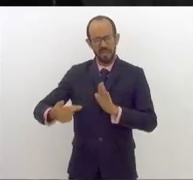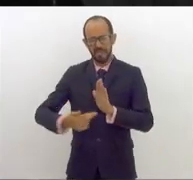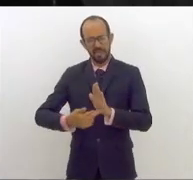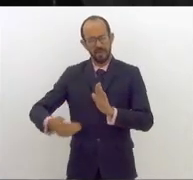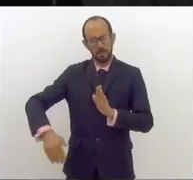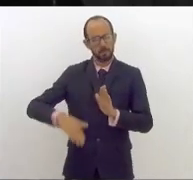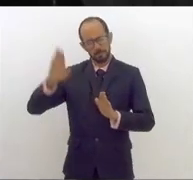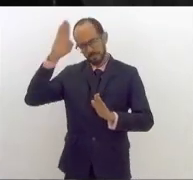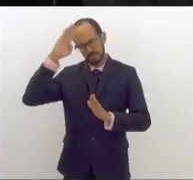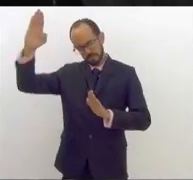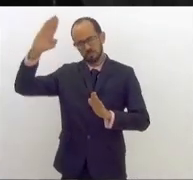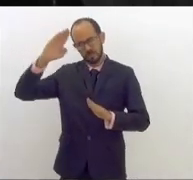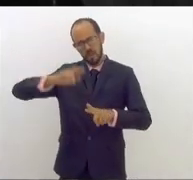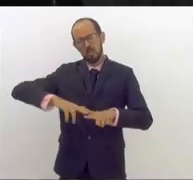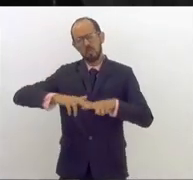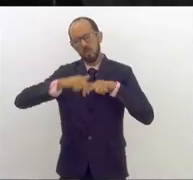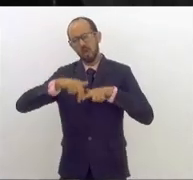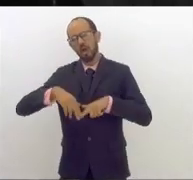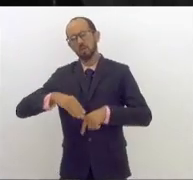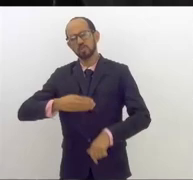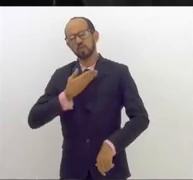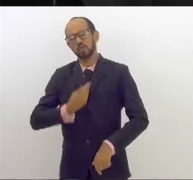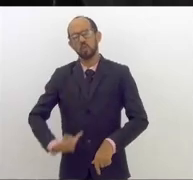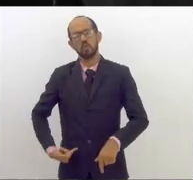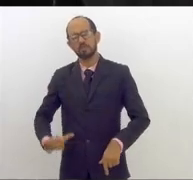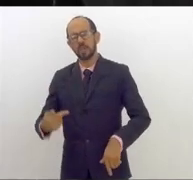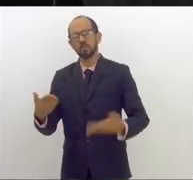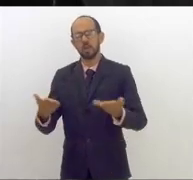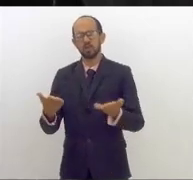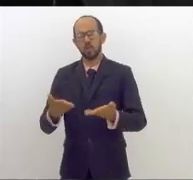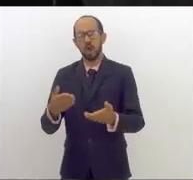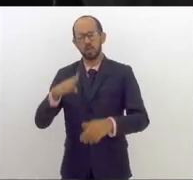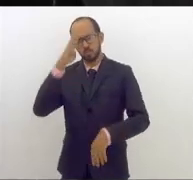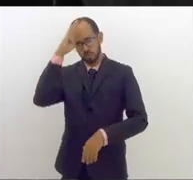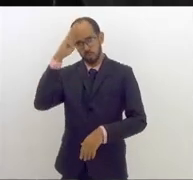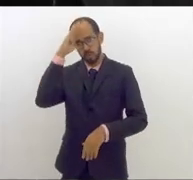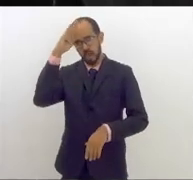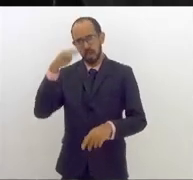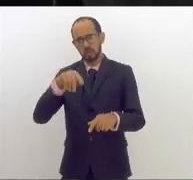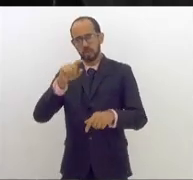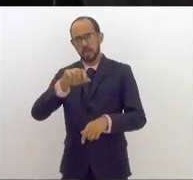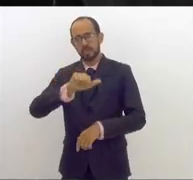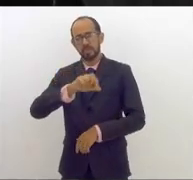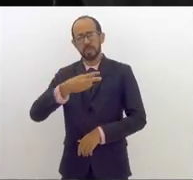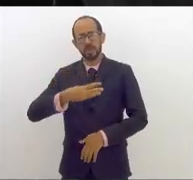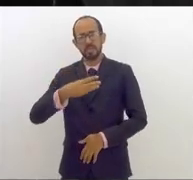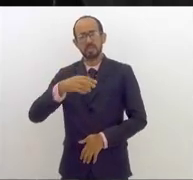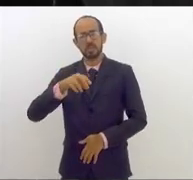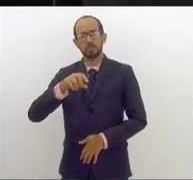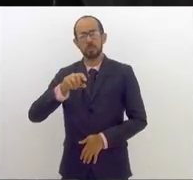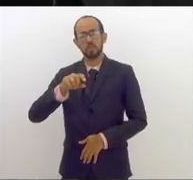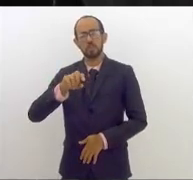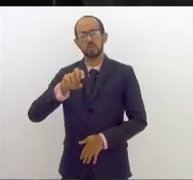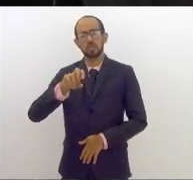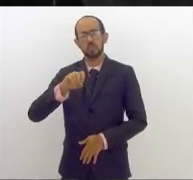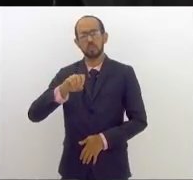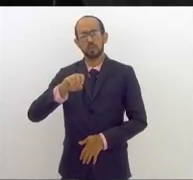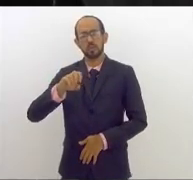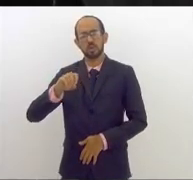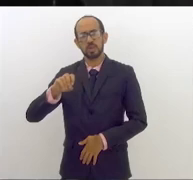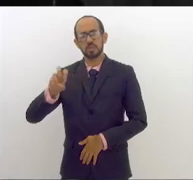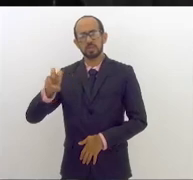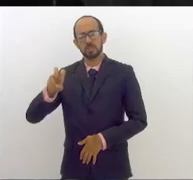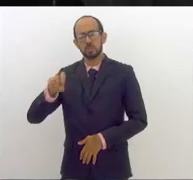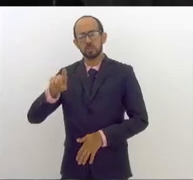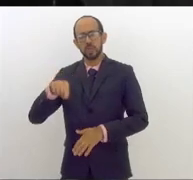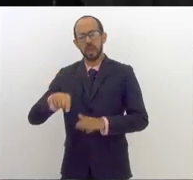Rigor abandonada por temer bolsonaro que a diretriz fixada para uma lei federal a 13.005 de 2014 que a lei que instituiu o plano